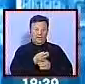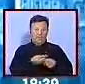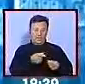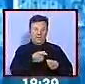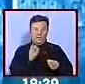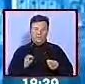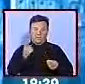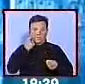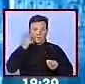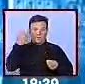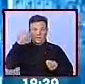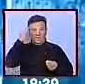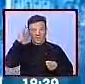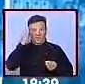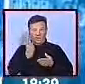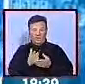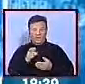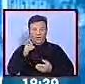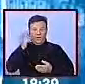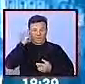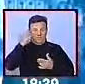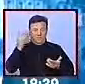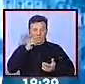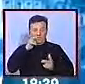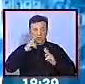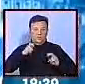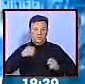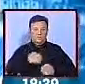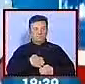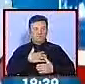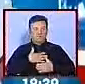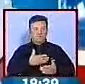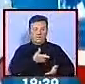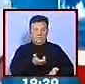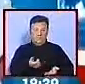fundo, conhecem na teoria e, quem sabe, descobrir assim uma vocação.